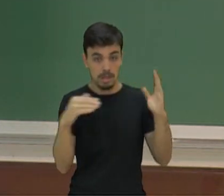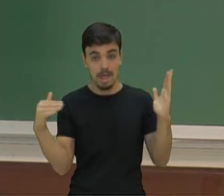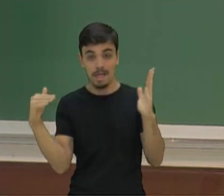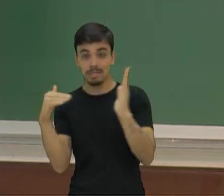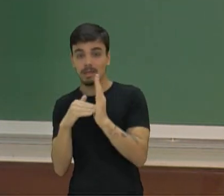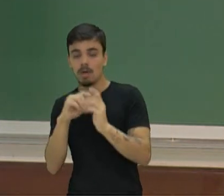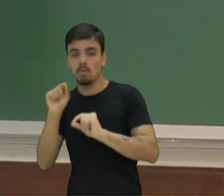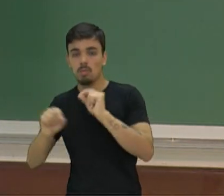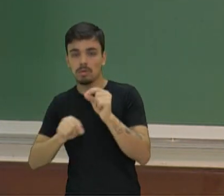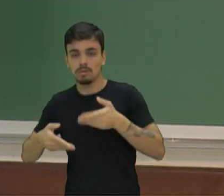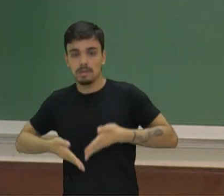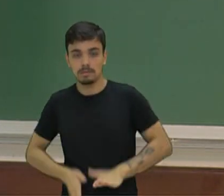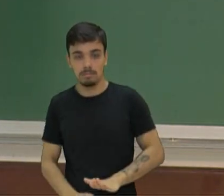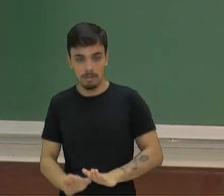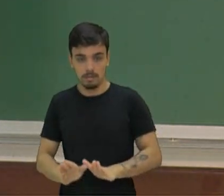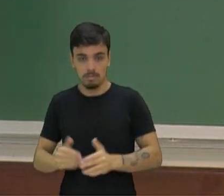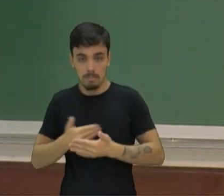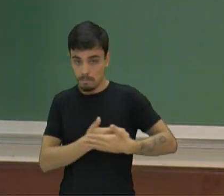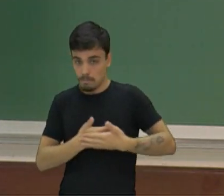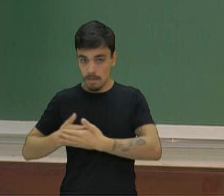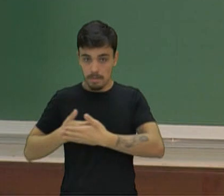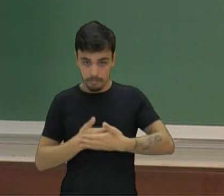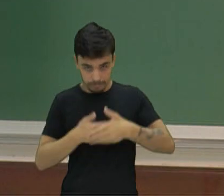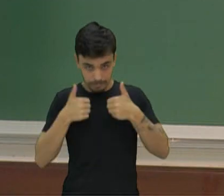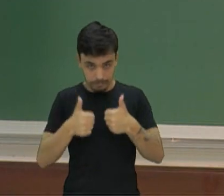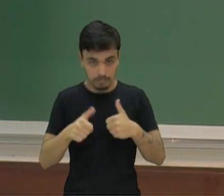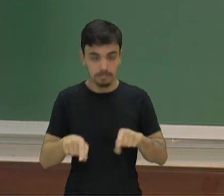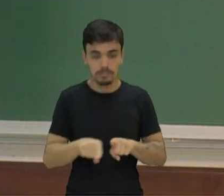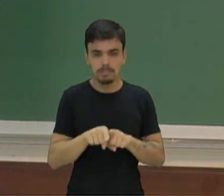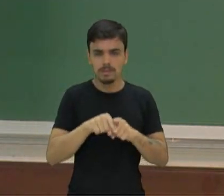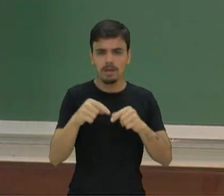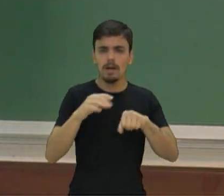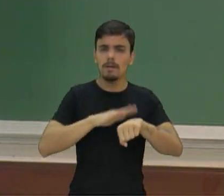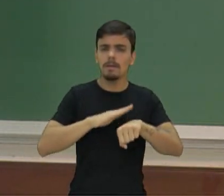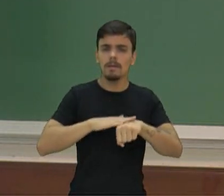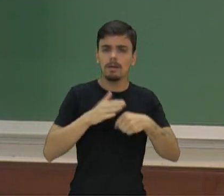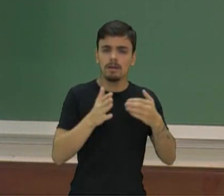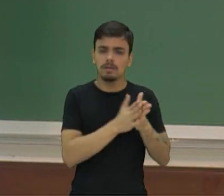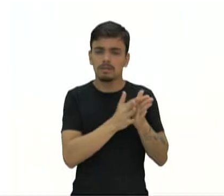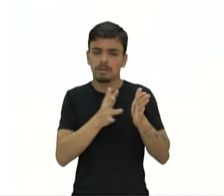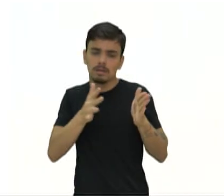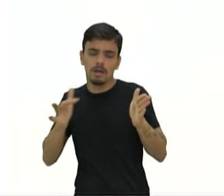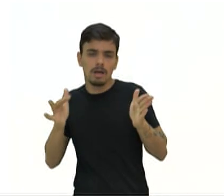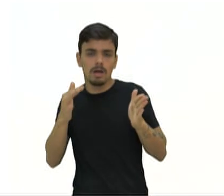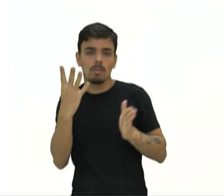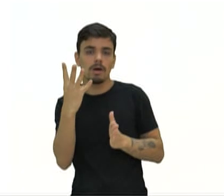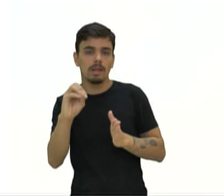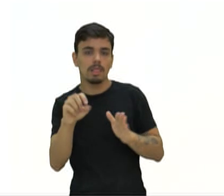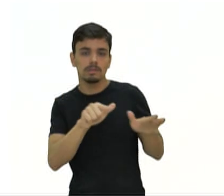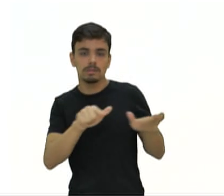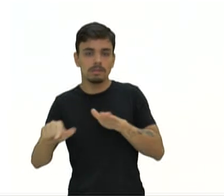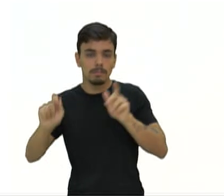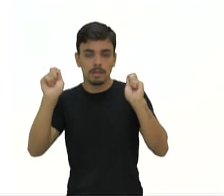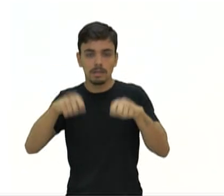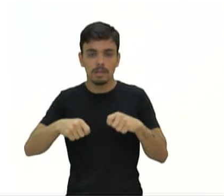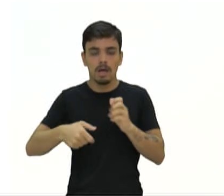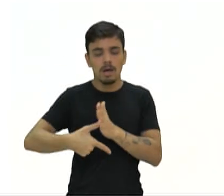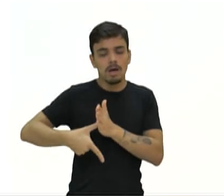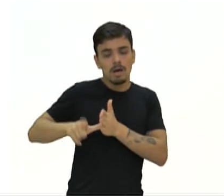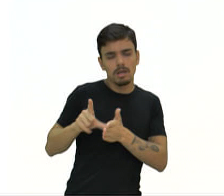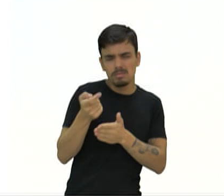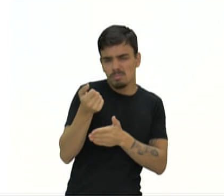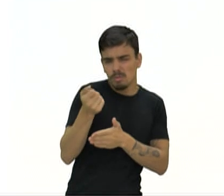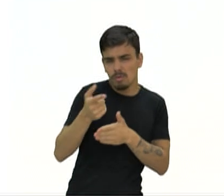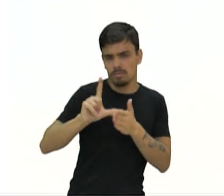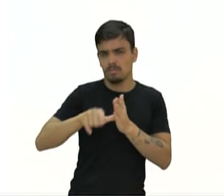bebê. Basicamente isso é a gravidez. Geralmente esse período dura 40 semanas, podendo ser um pouco antes, um pouco depois,